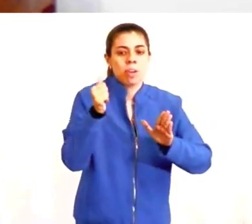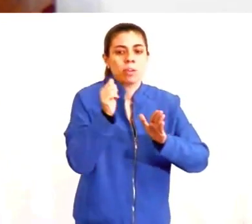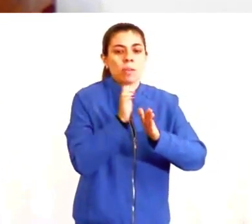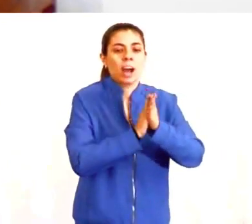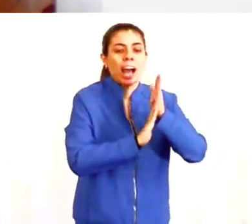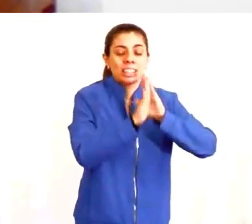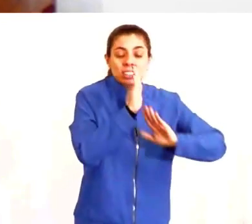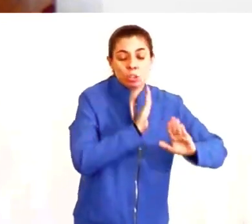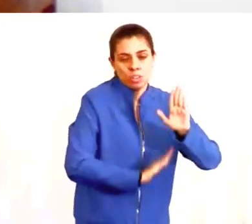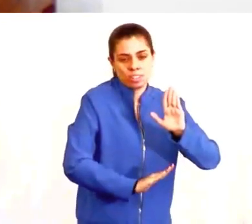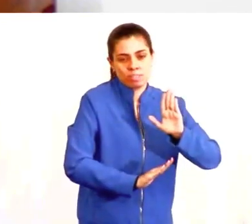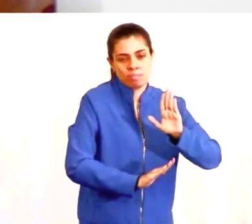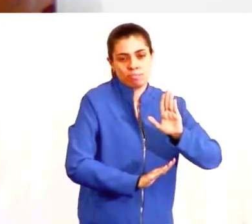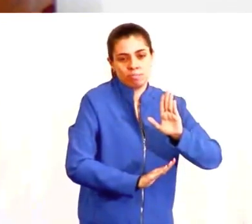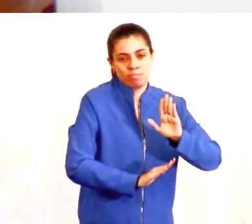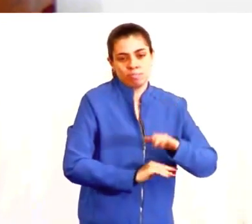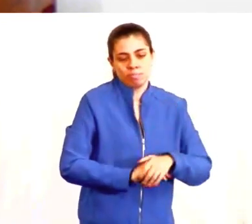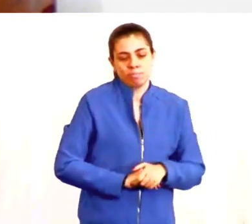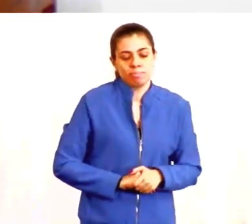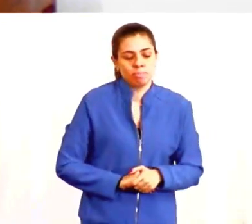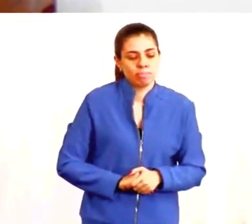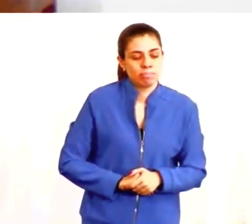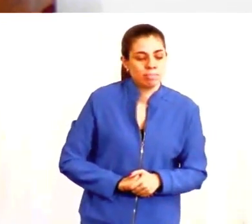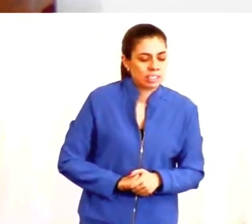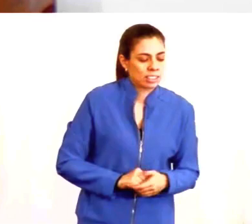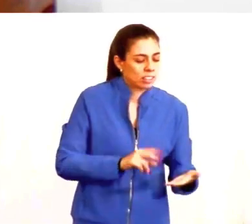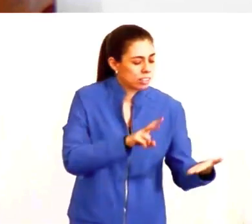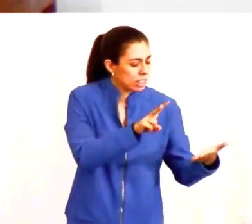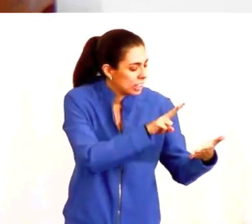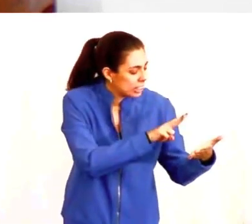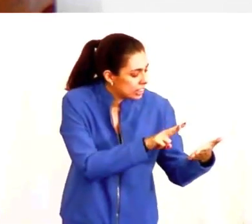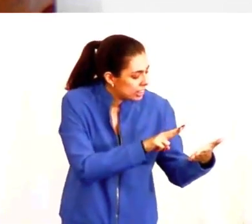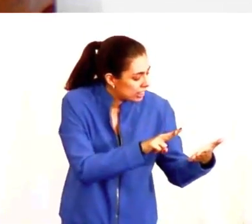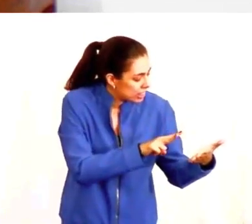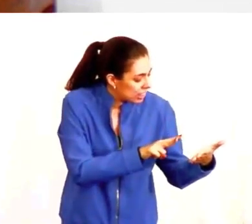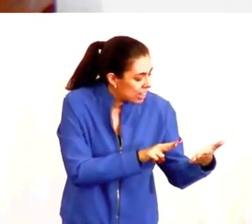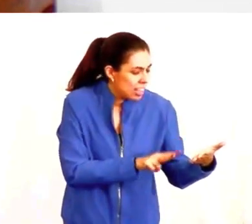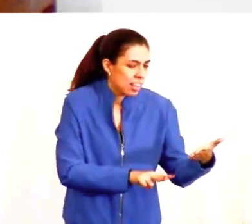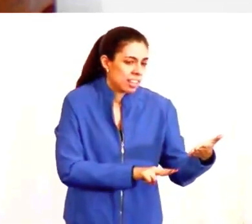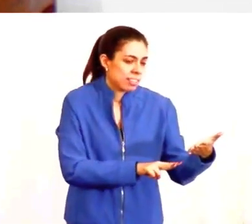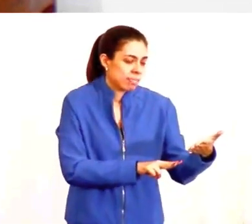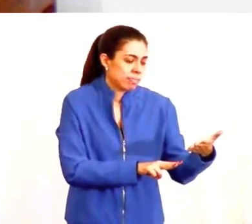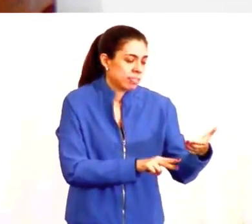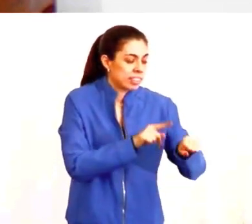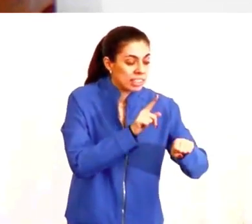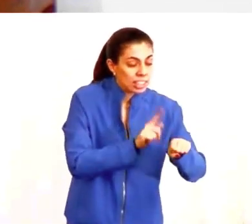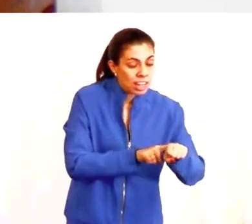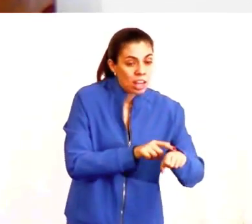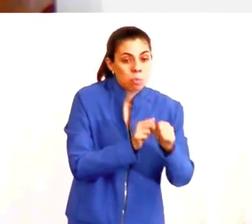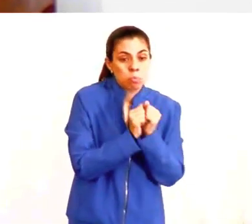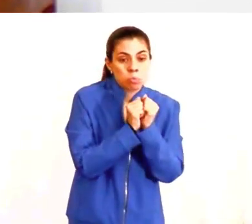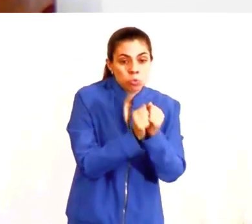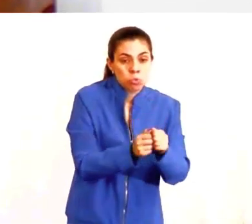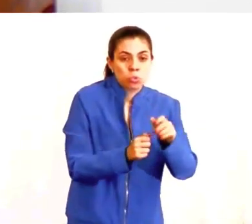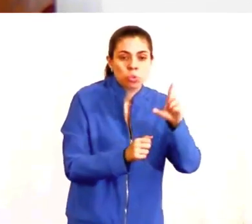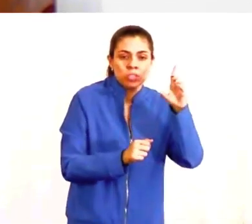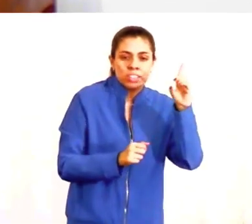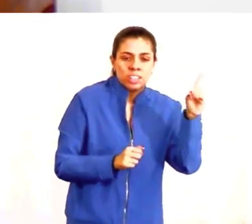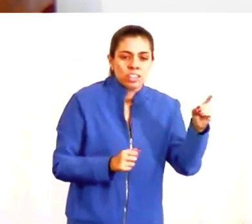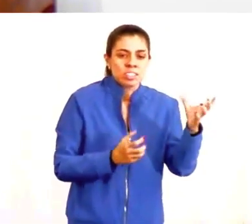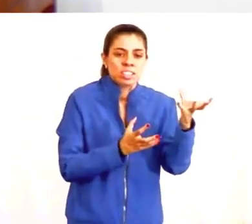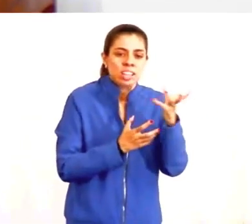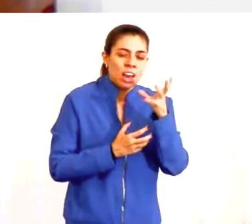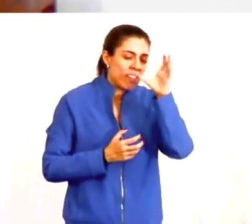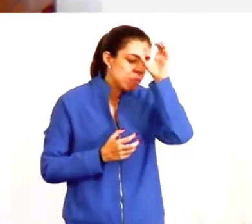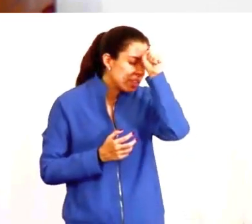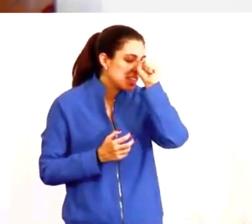quanto a gente lê da sua palavra, o quanto a gente não cansa de deixa eu ver o que está escrito aqui, agora eu quero ler mais, eu preciso conhecer